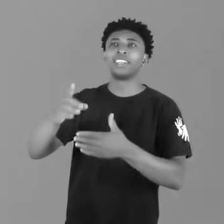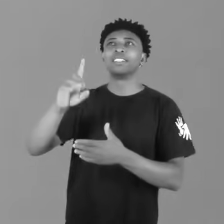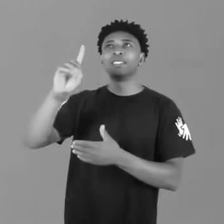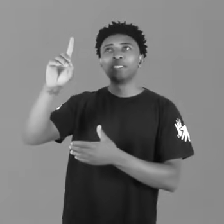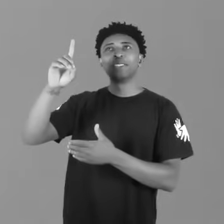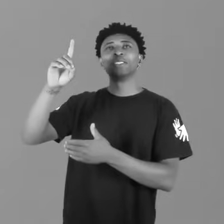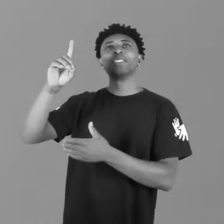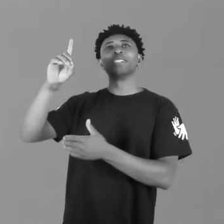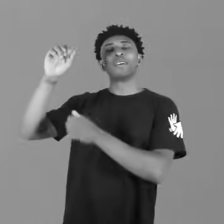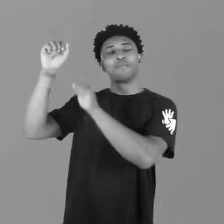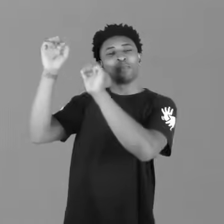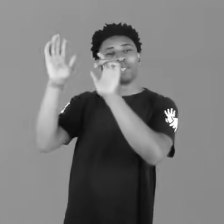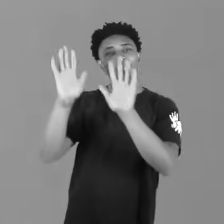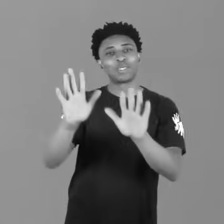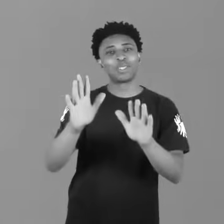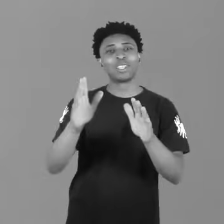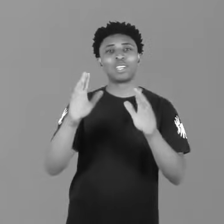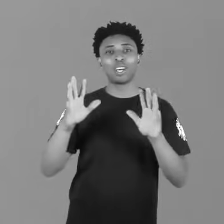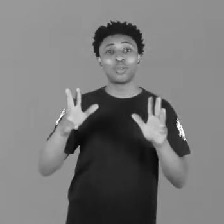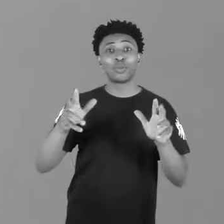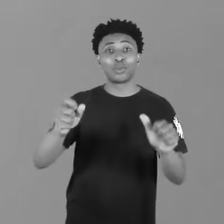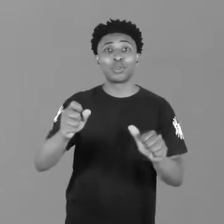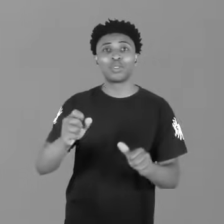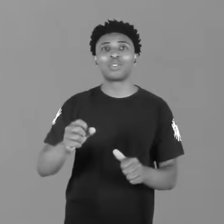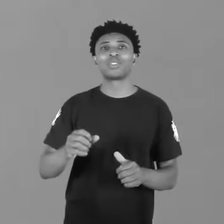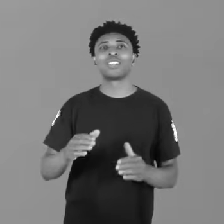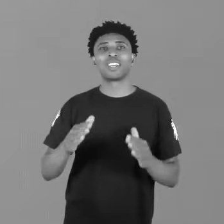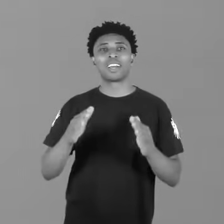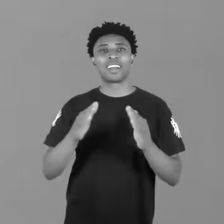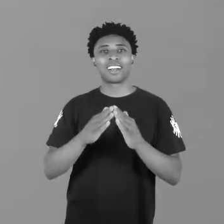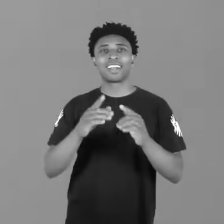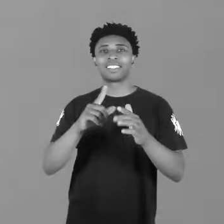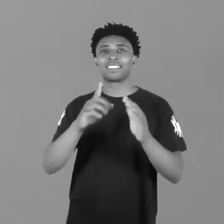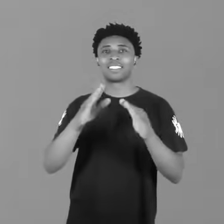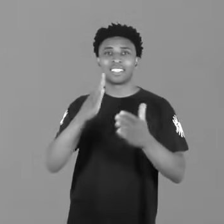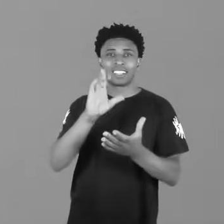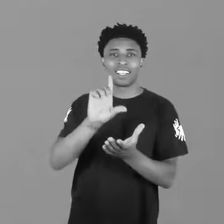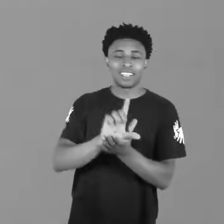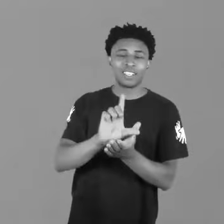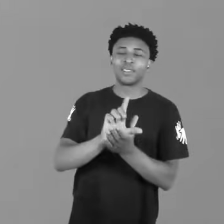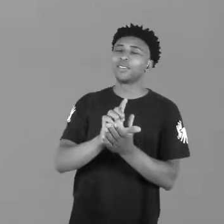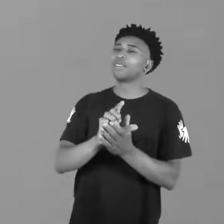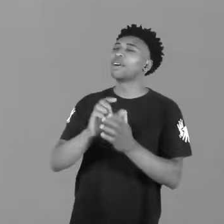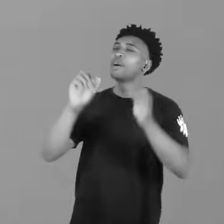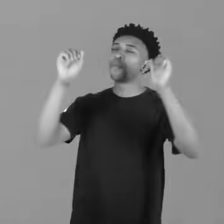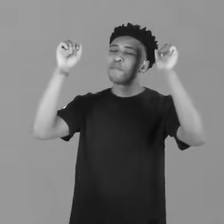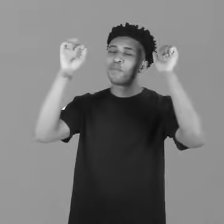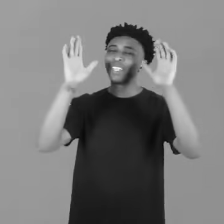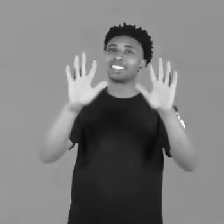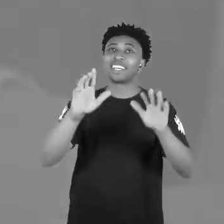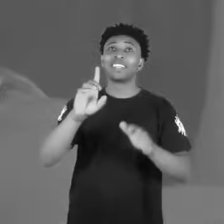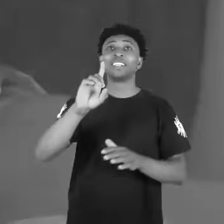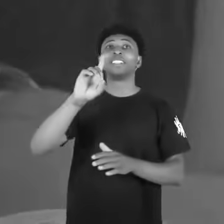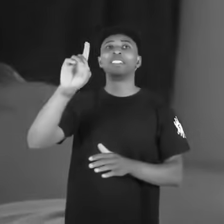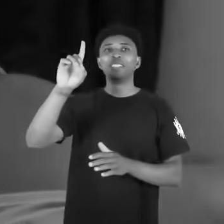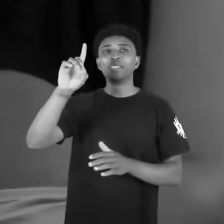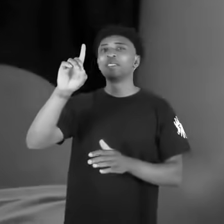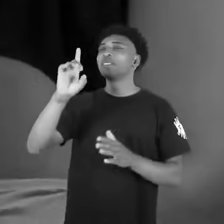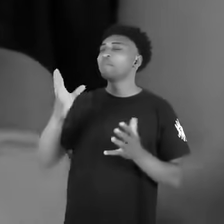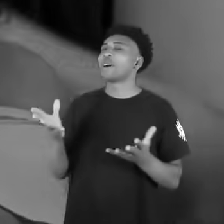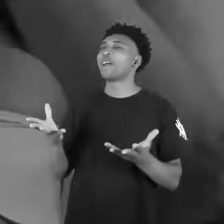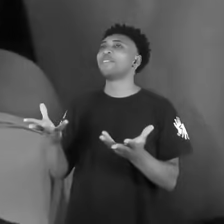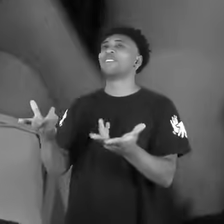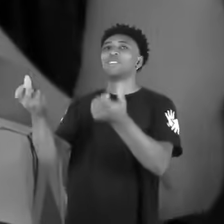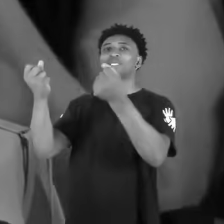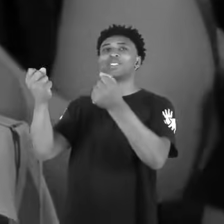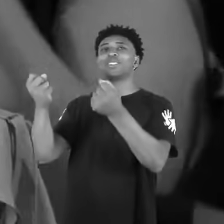todos. Agradeço pela oportunidade de fazer parte desta casa de oração. Hashtag Deus não é gente. Glória a